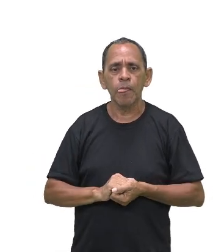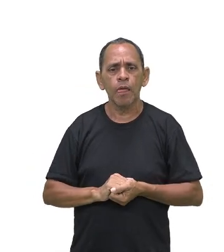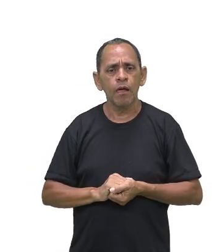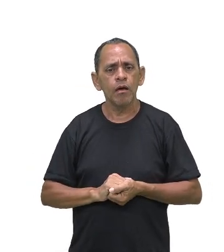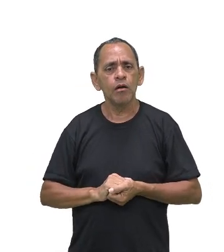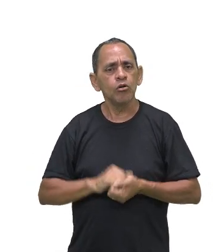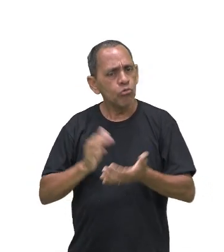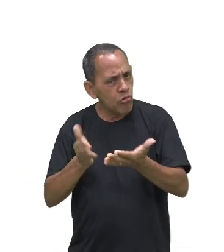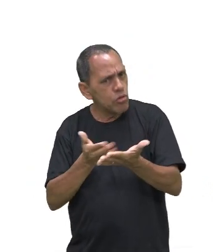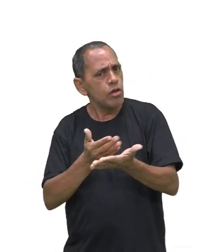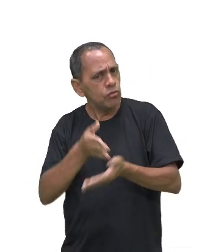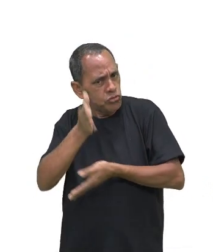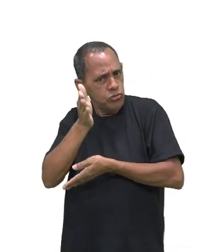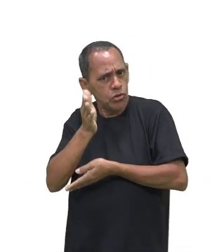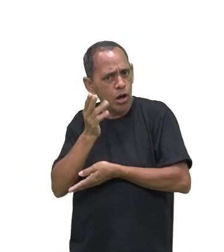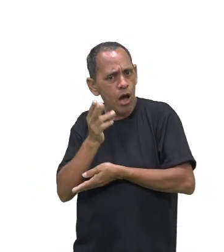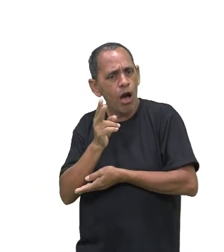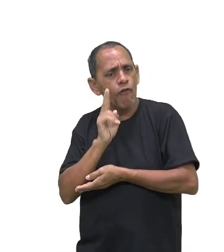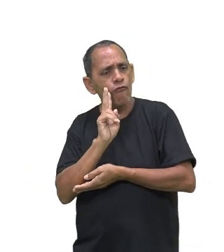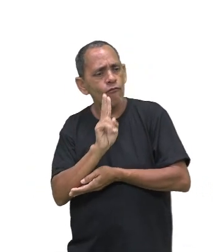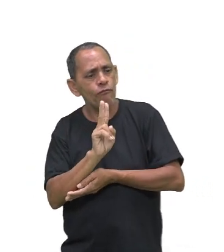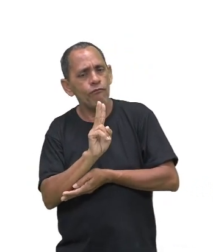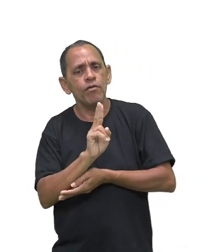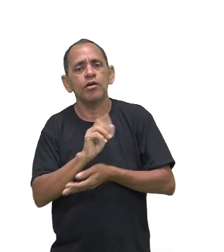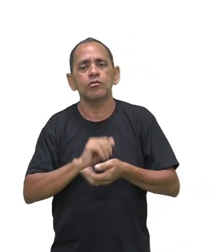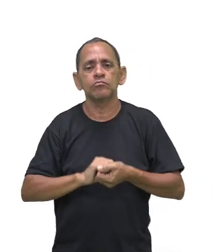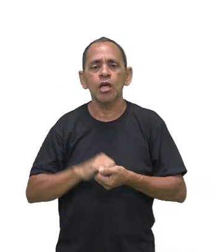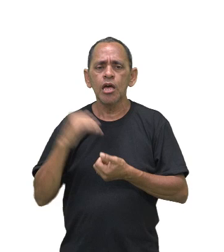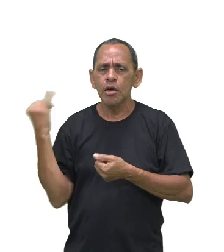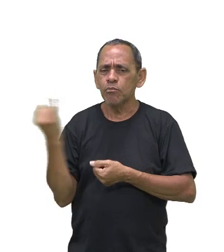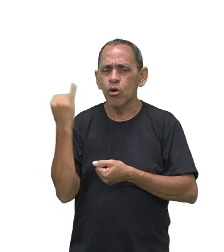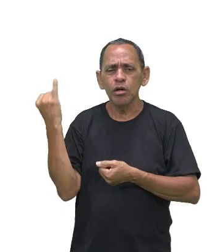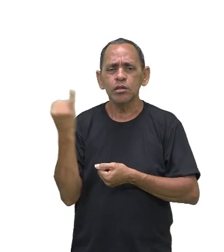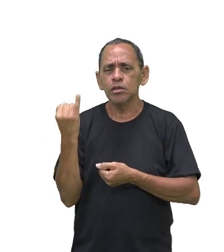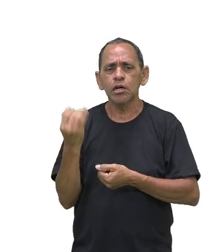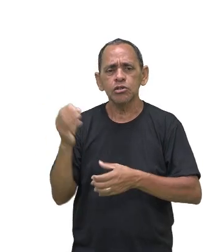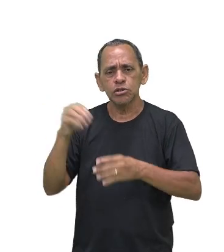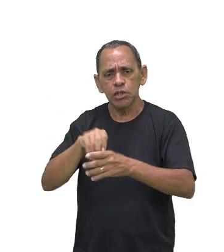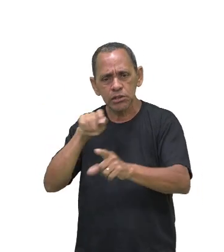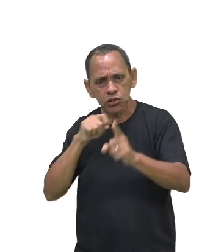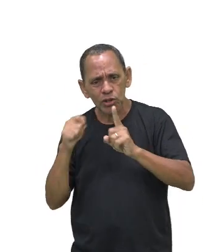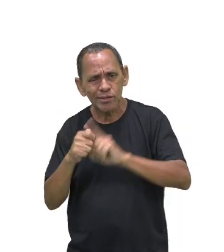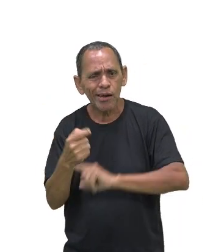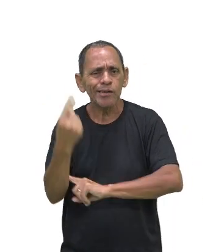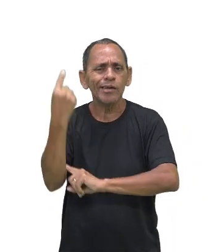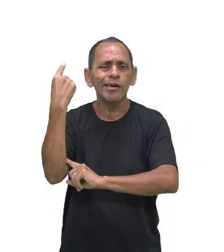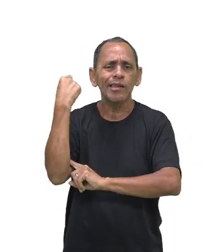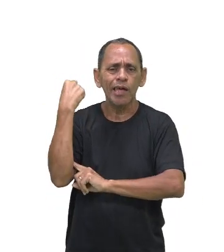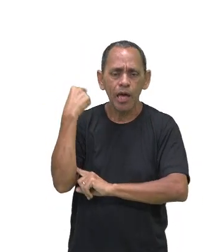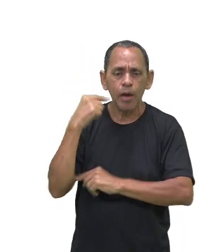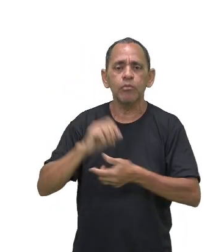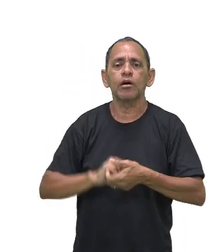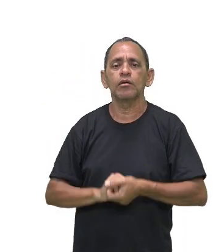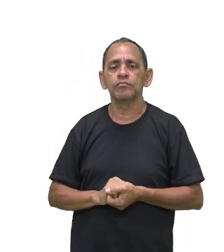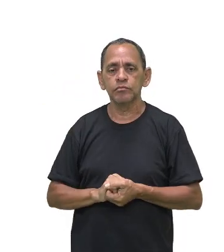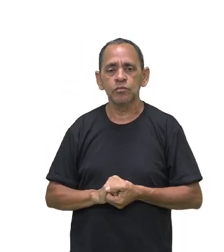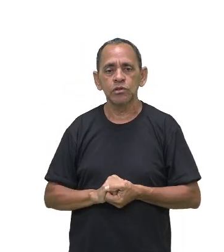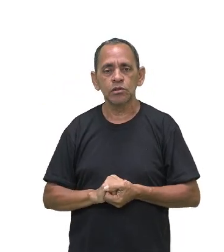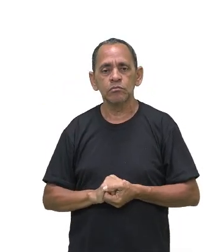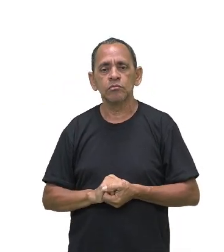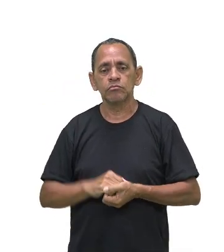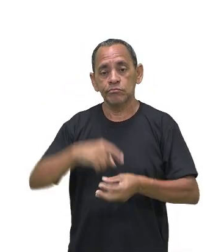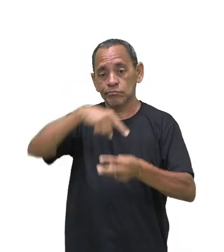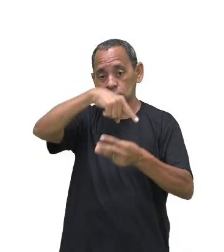capa agora há pouco, ele é muito importante, como já dissemos. E ele se constitui em 3